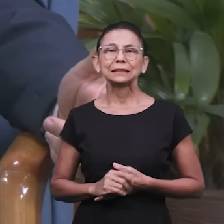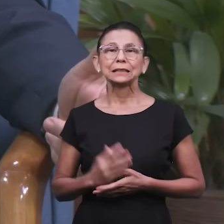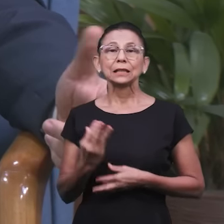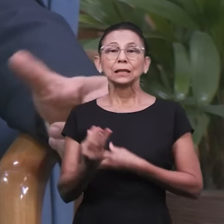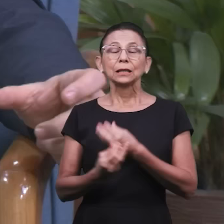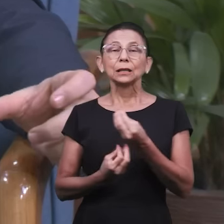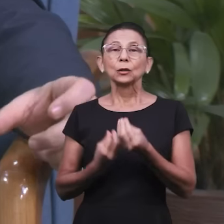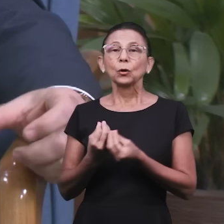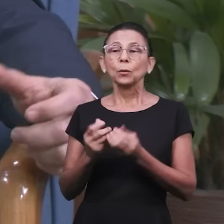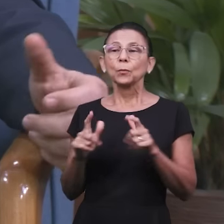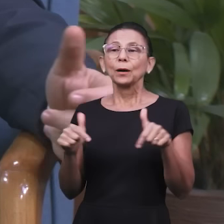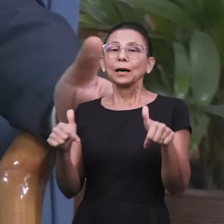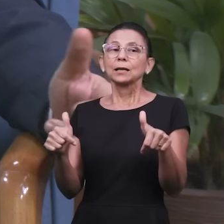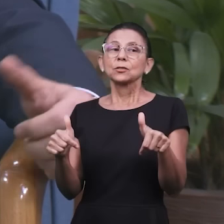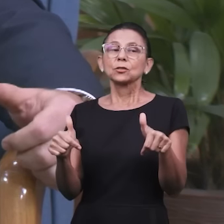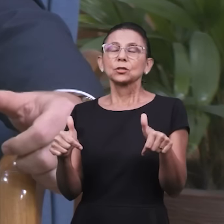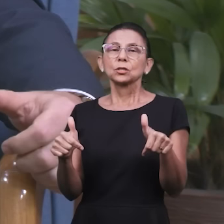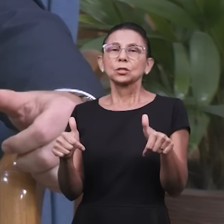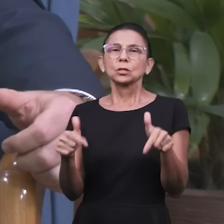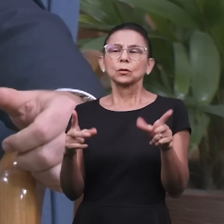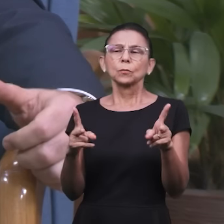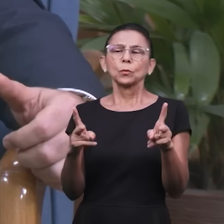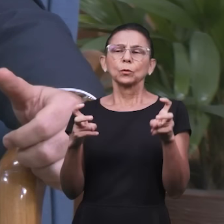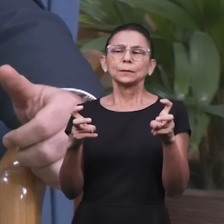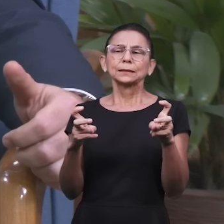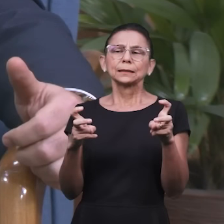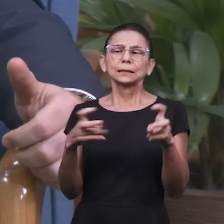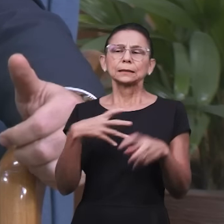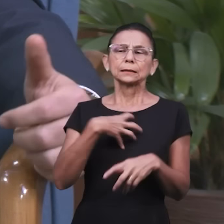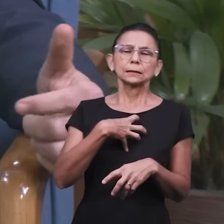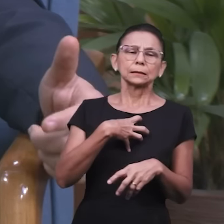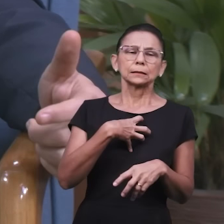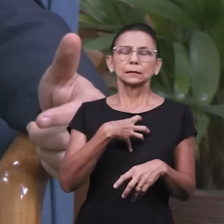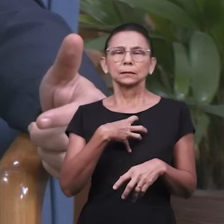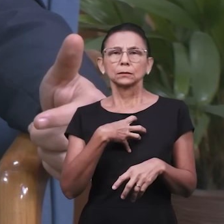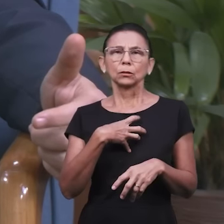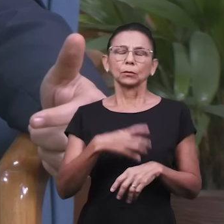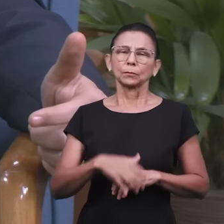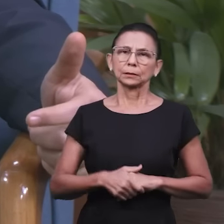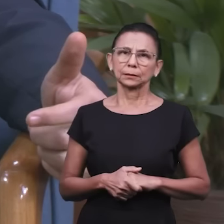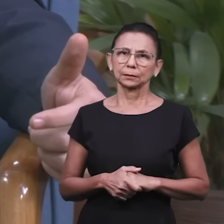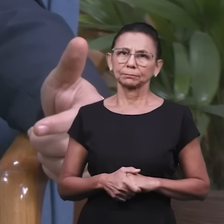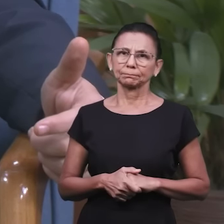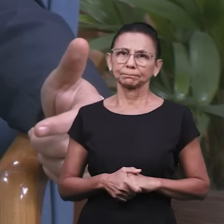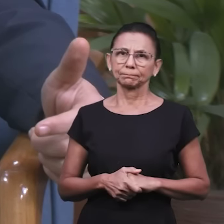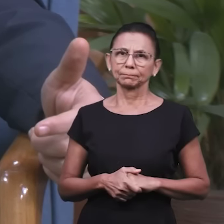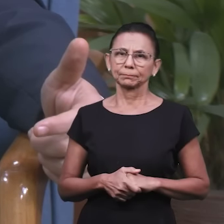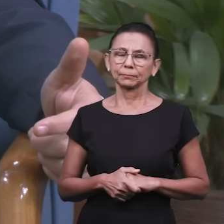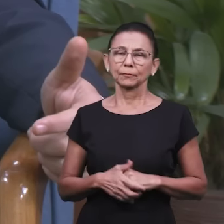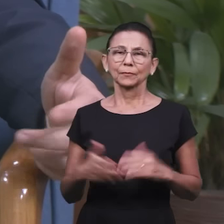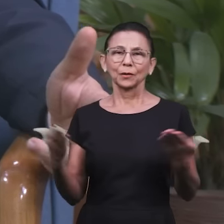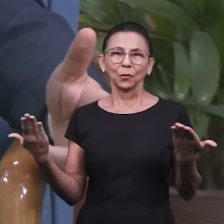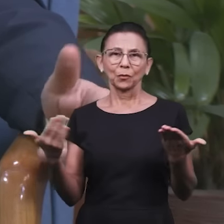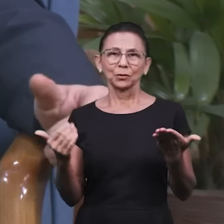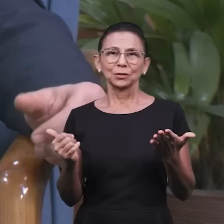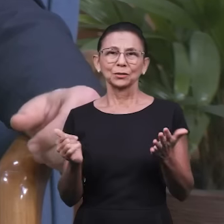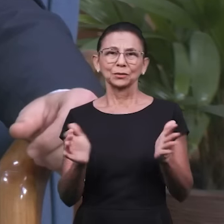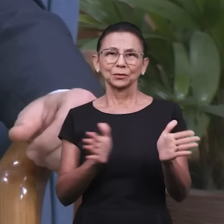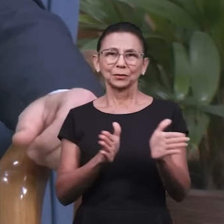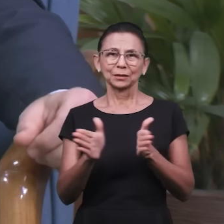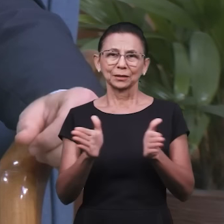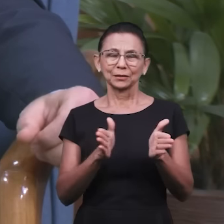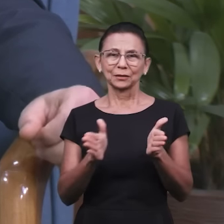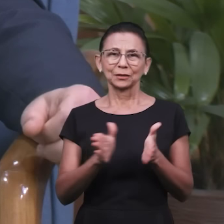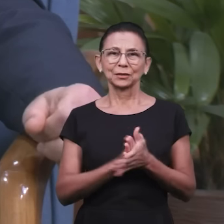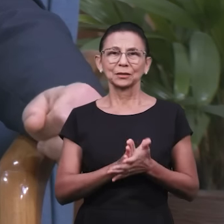isso? E como identificar sintomas que possam direcionar para esse diagnóstico? Hoje, no quadro